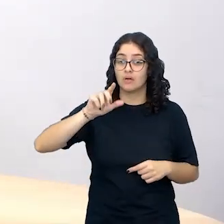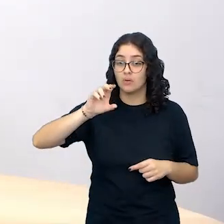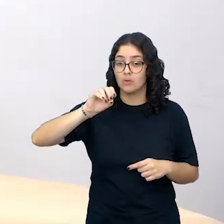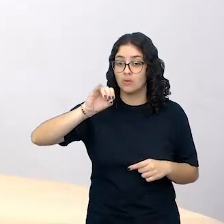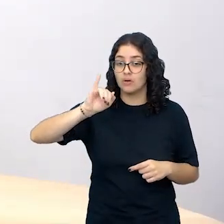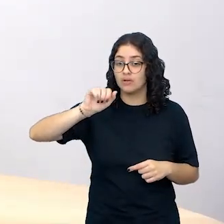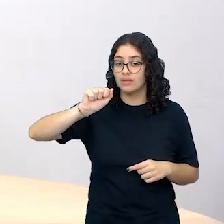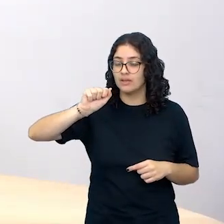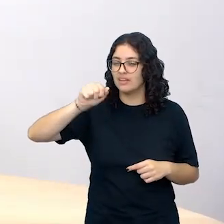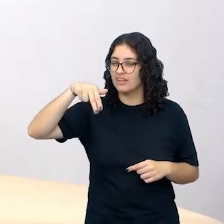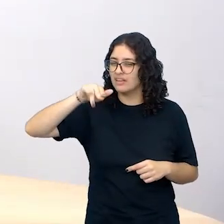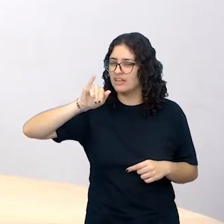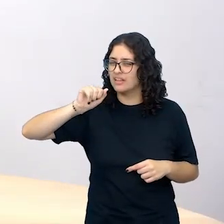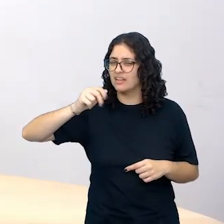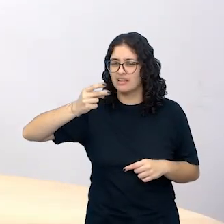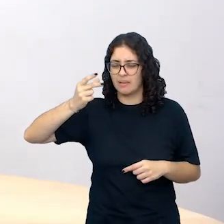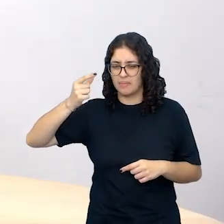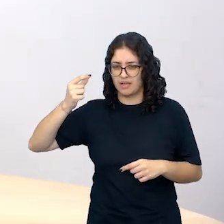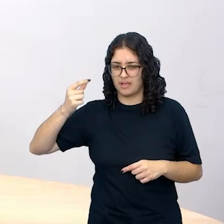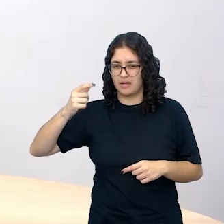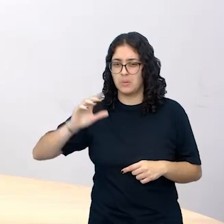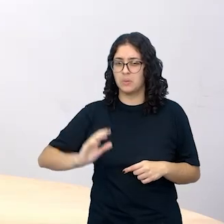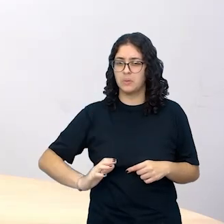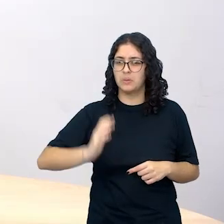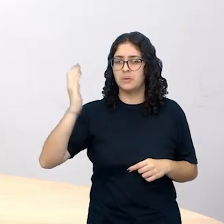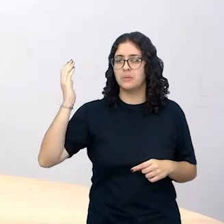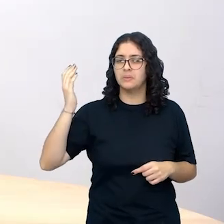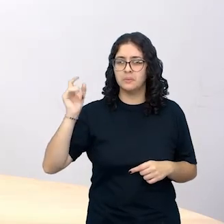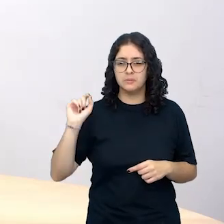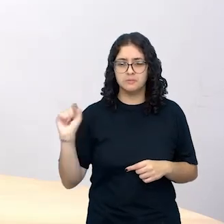tudo, né? Lembra que faz tempo lá que deixaram